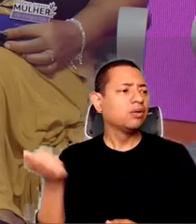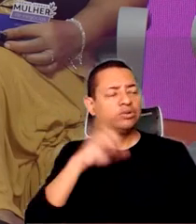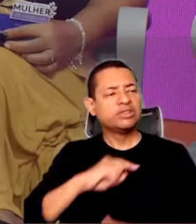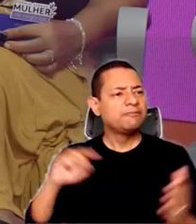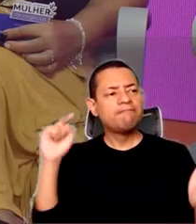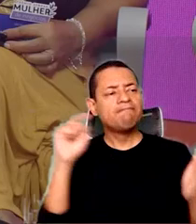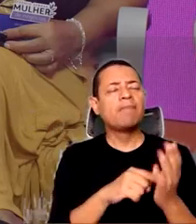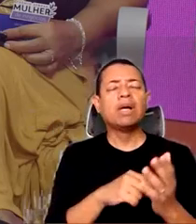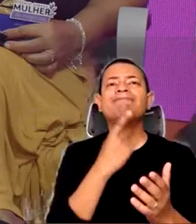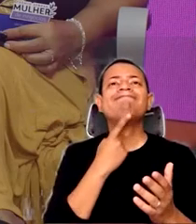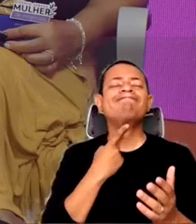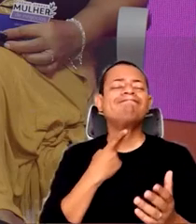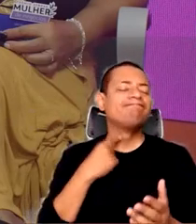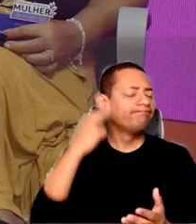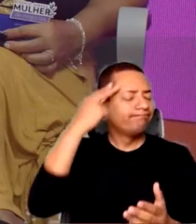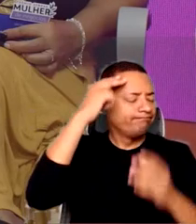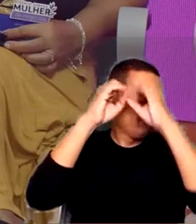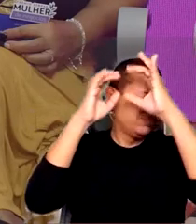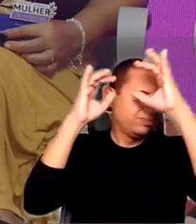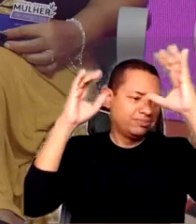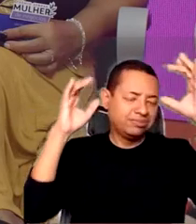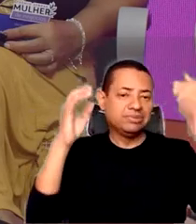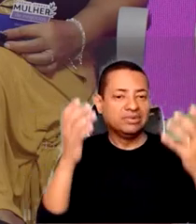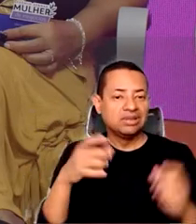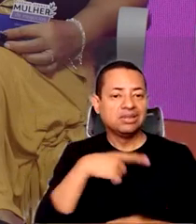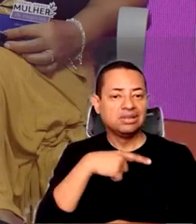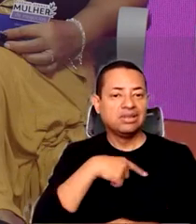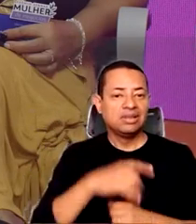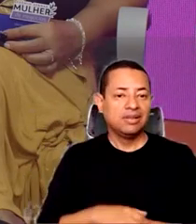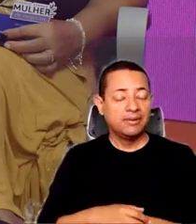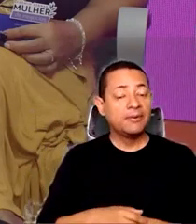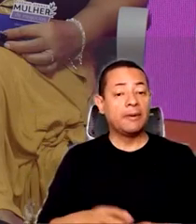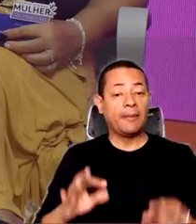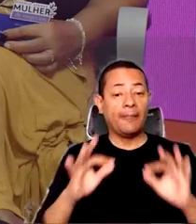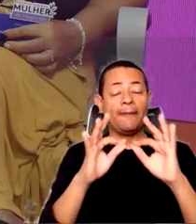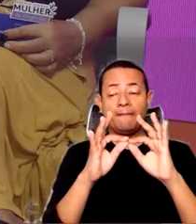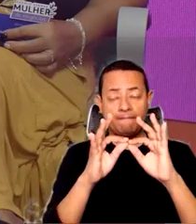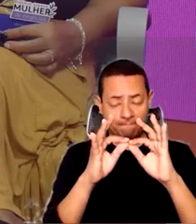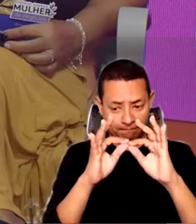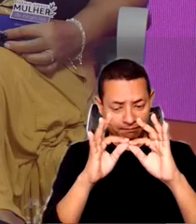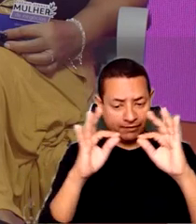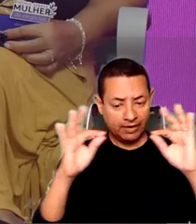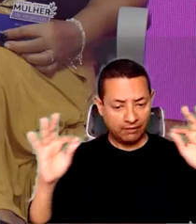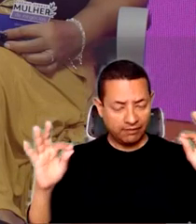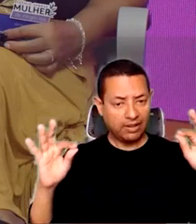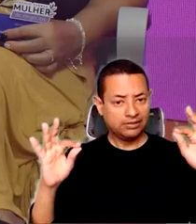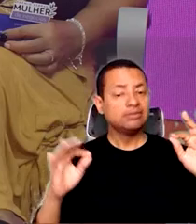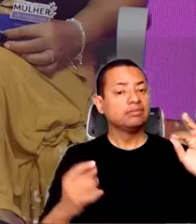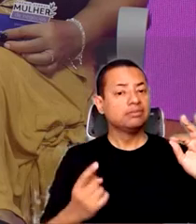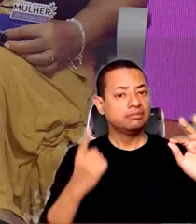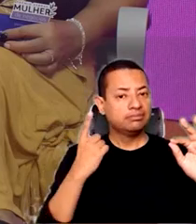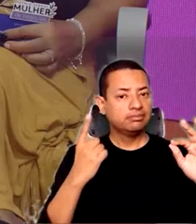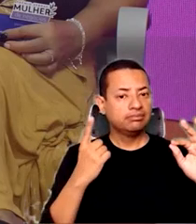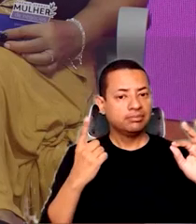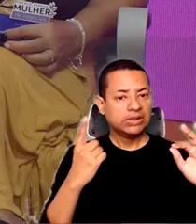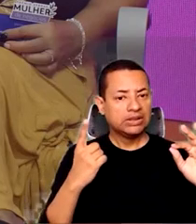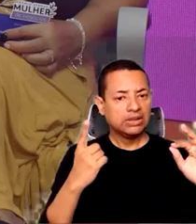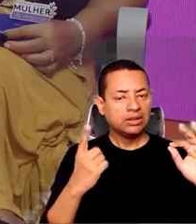objetivo seu sonho e e é uma frase que ficou muito assim